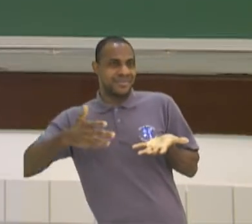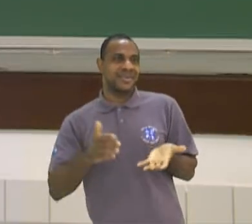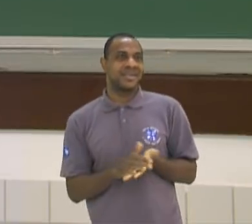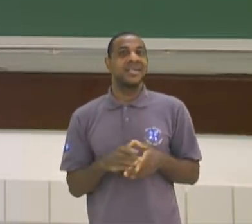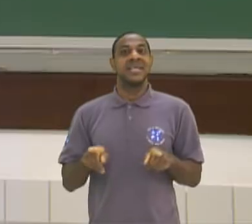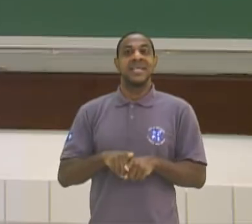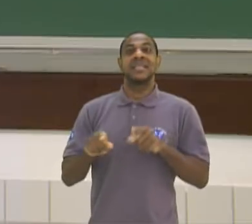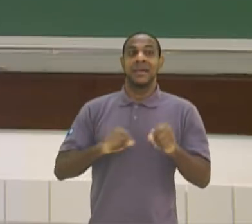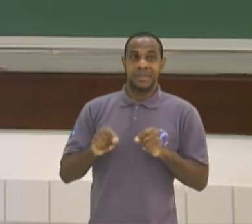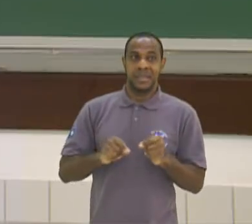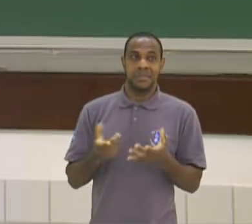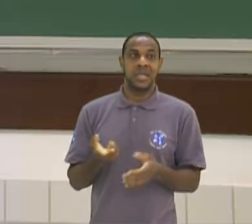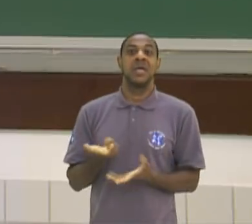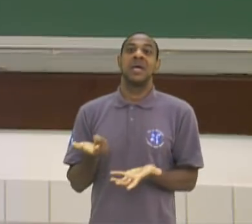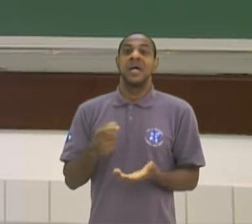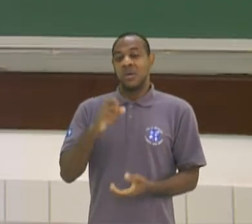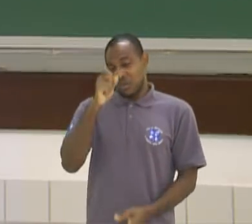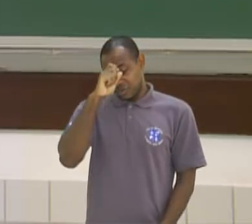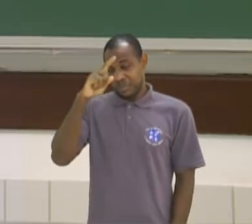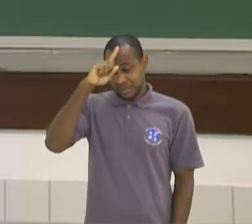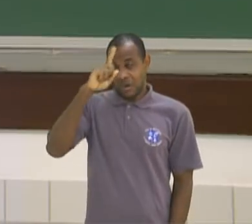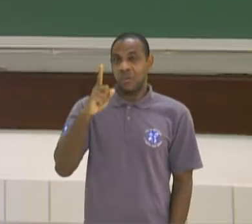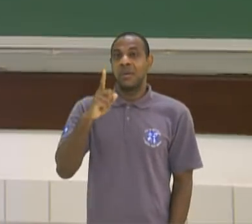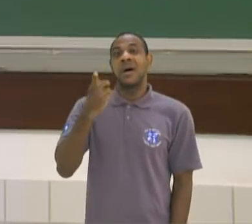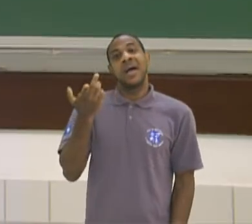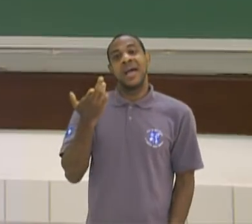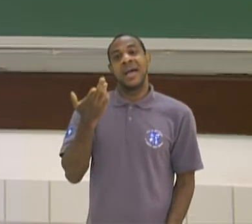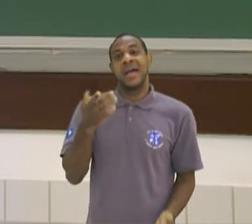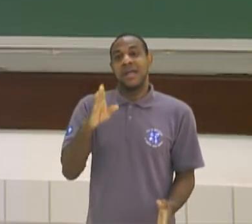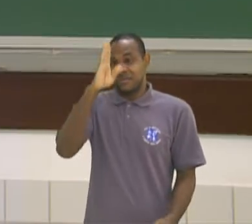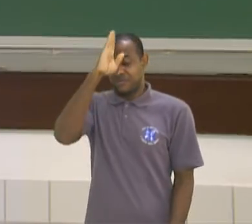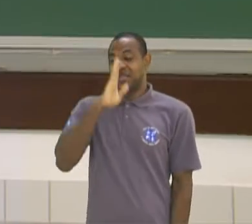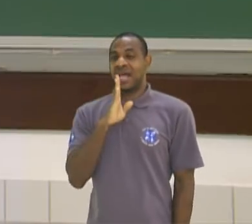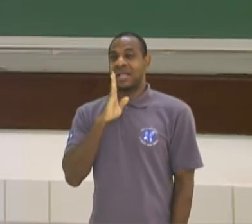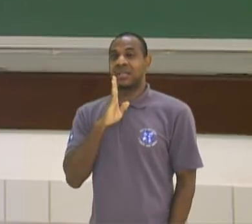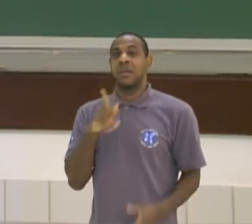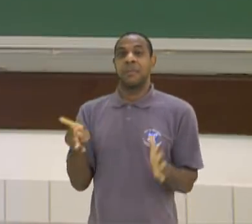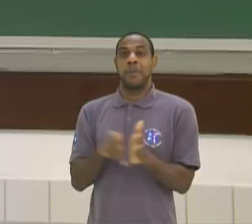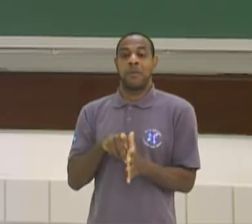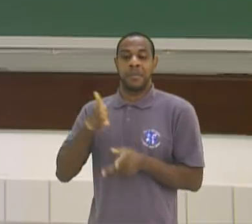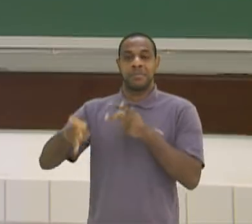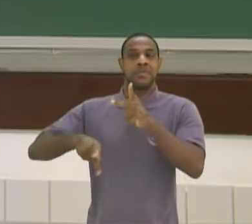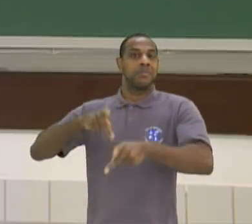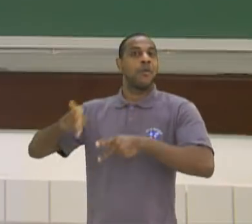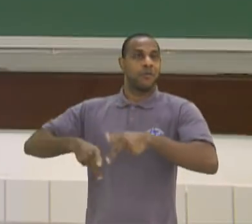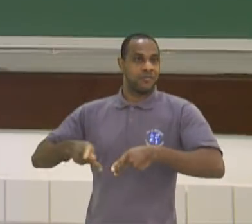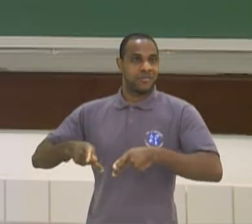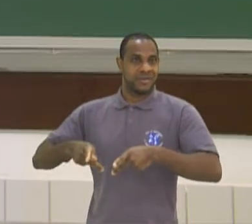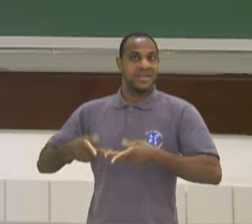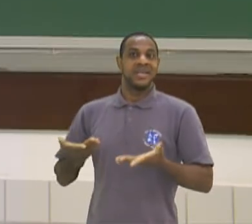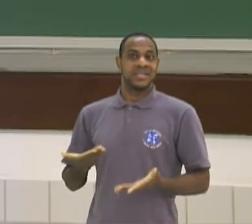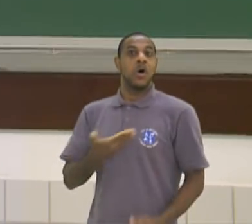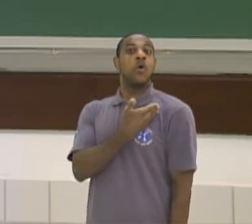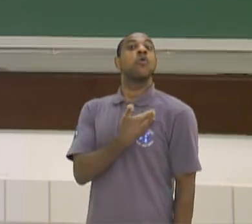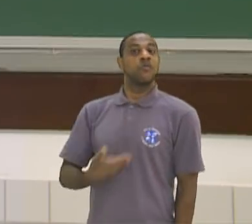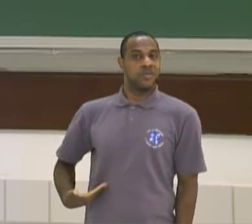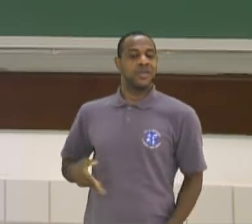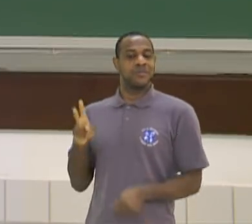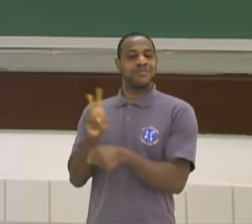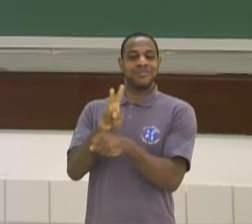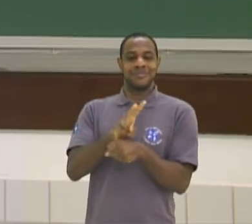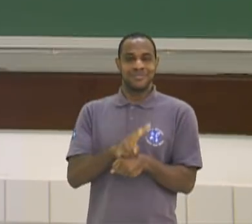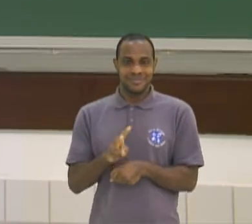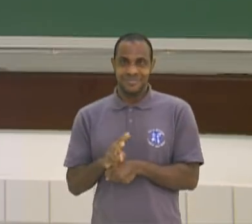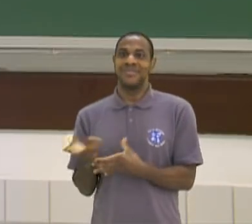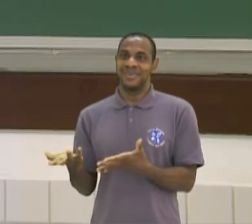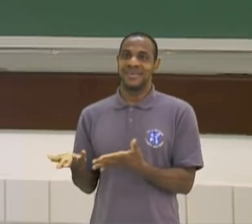de saúde, uma espécie de SUS no Chile. Então, um sistema público de saúde, o governo gerenciando, então, o cuidado